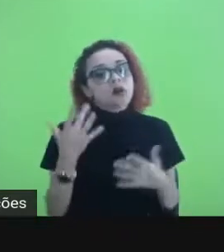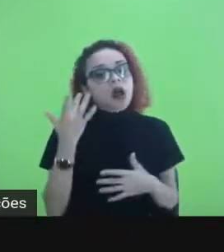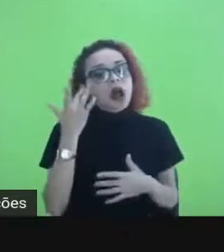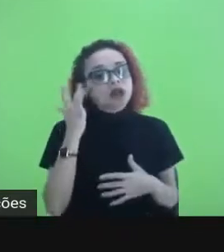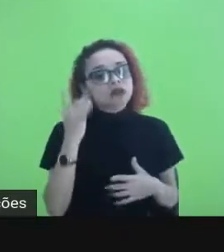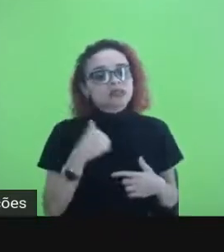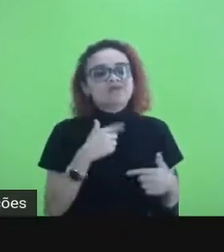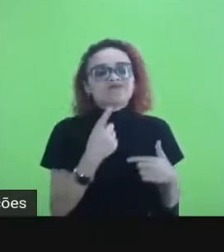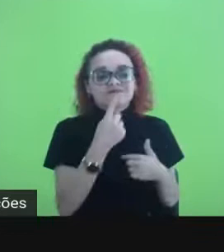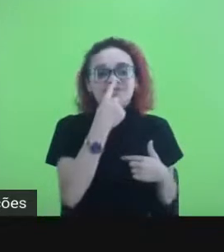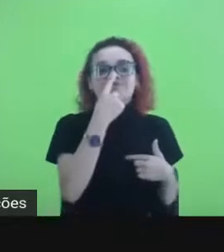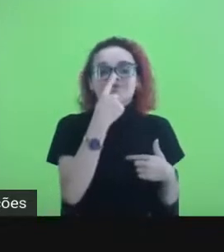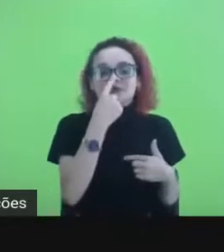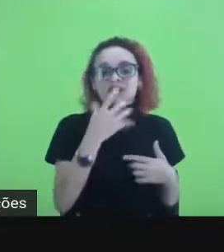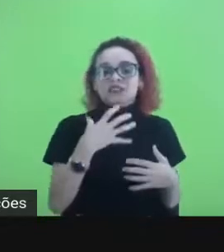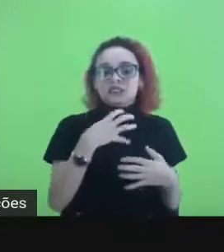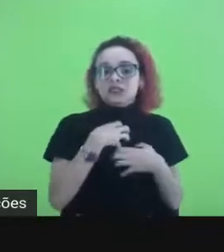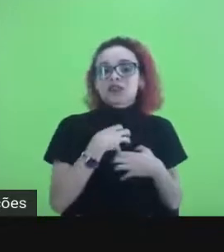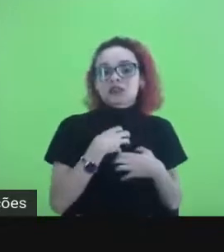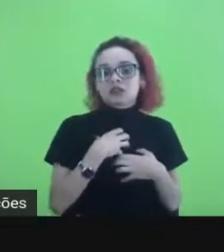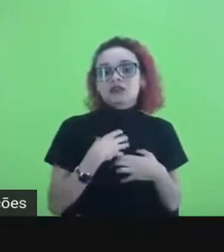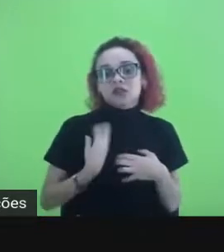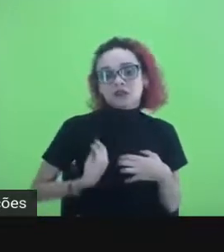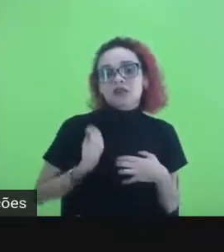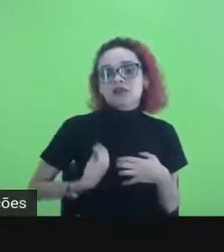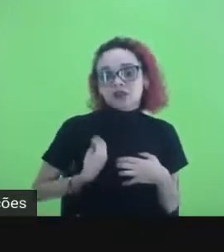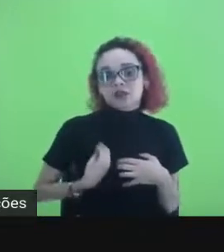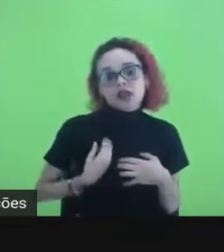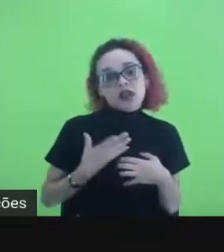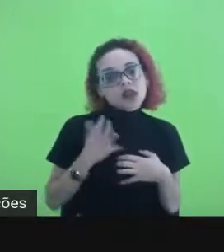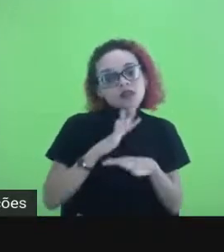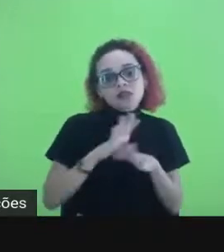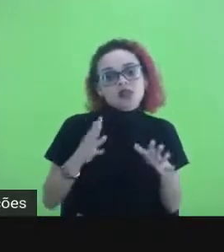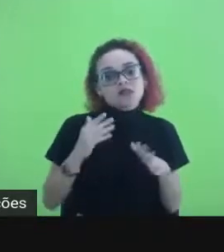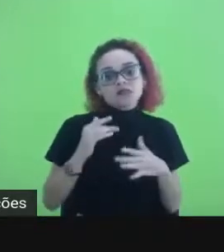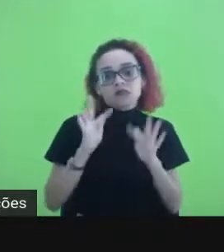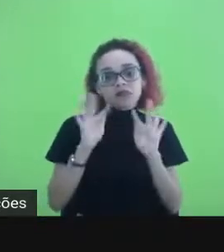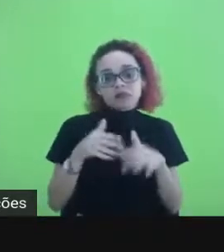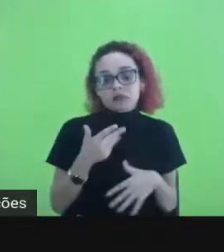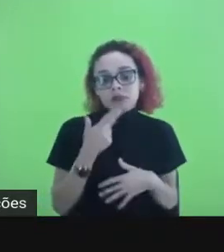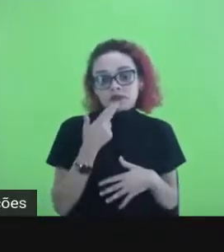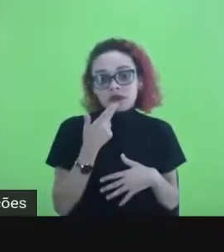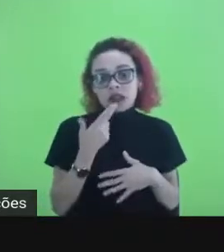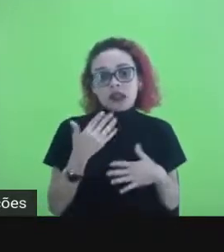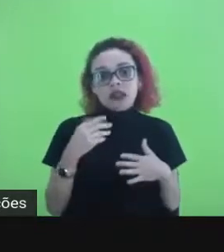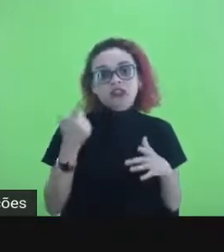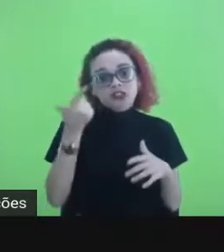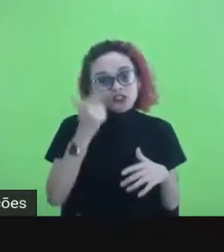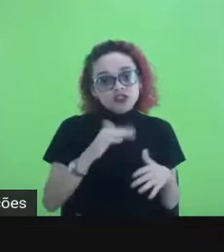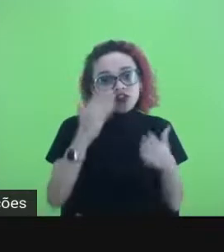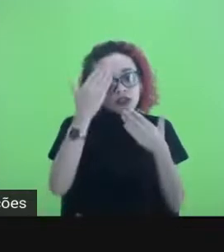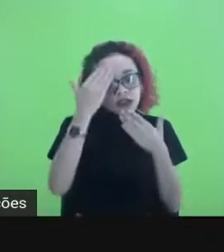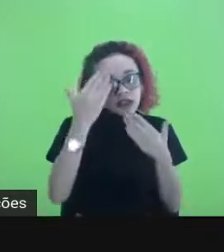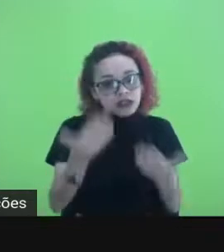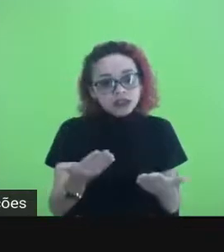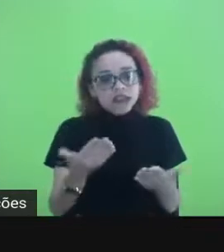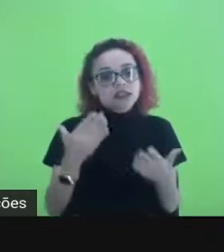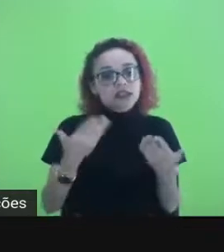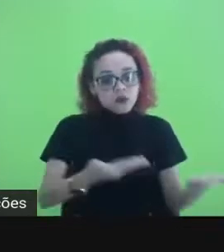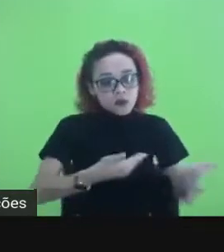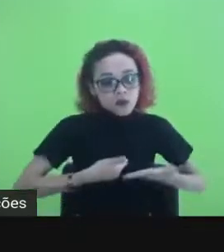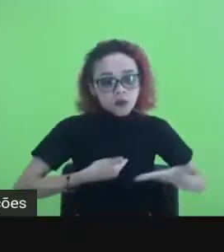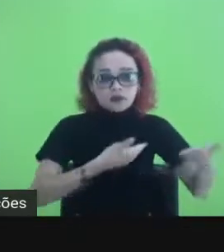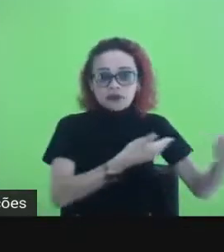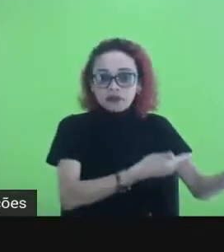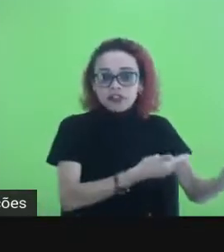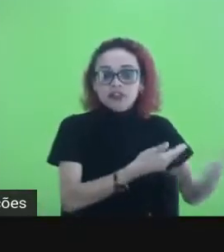bastante. Bom, eu acho que é isso. Vou encerrar aqui minha fala e, mais uma vez, agradecer esse convite. Né?